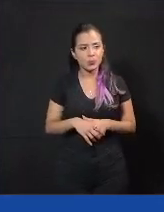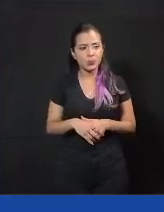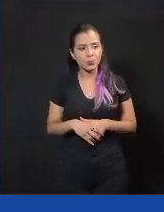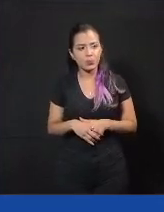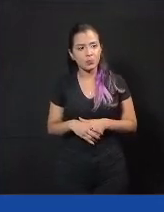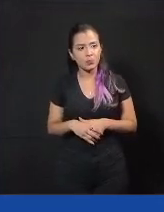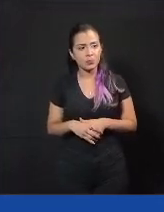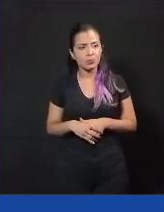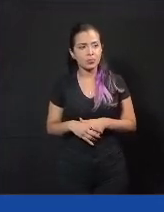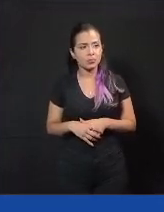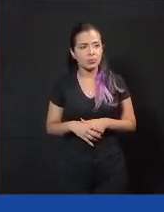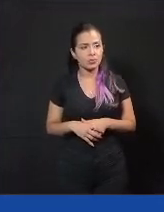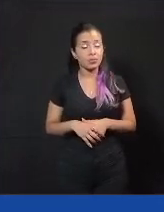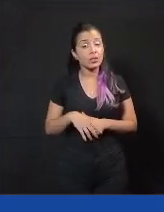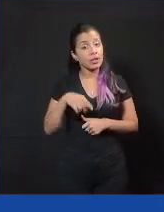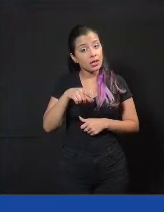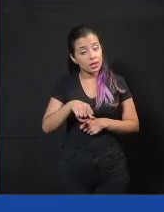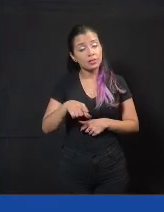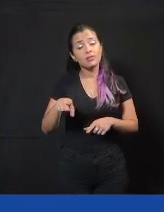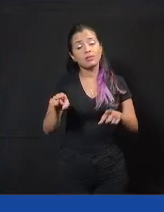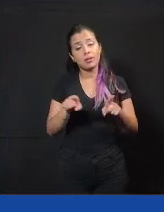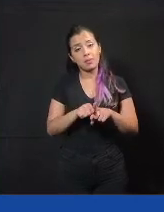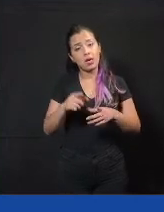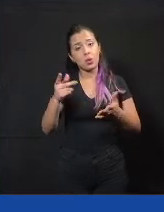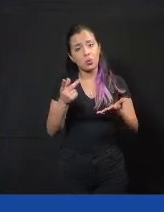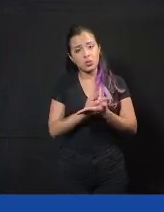desigualdades, mas